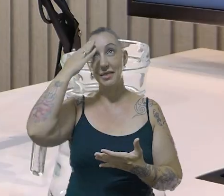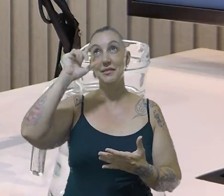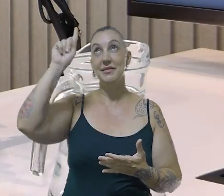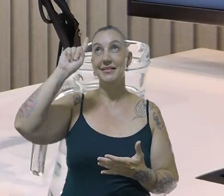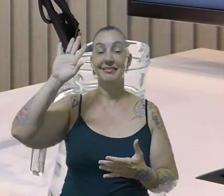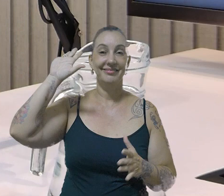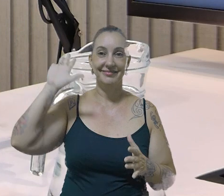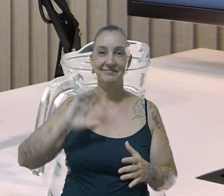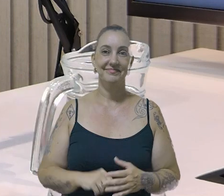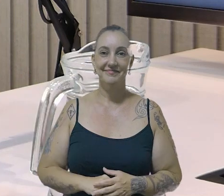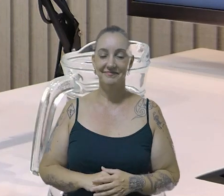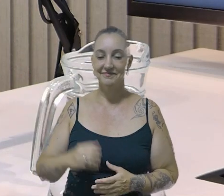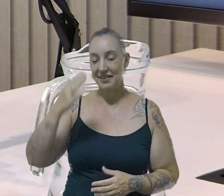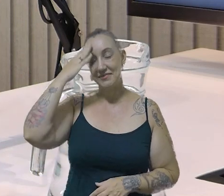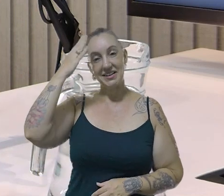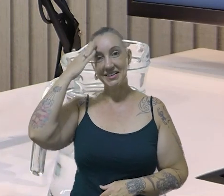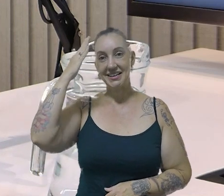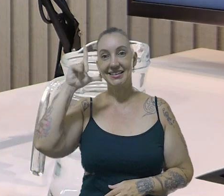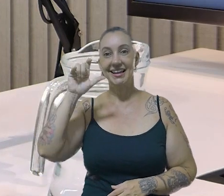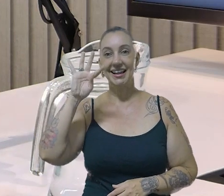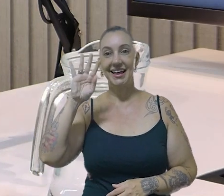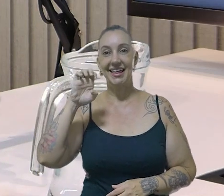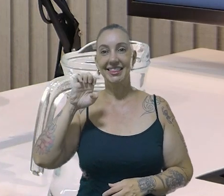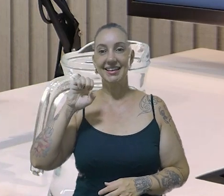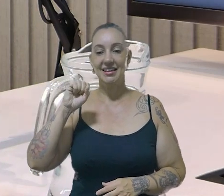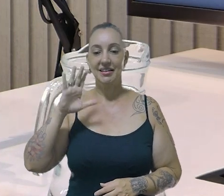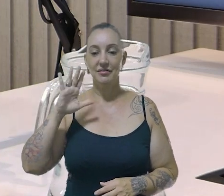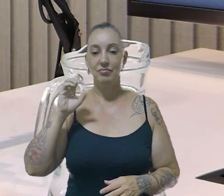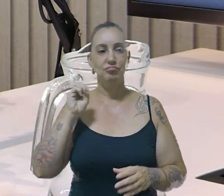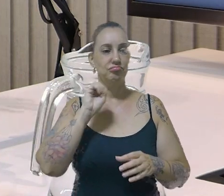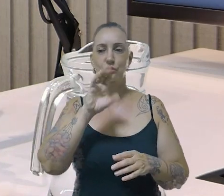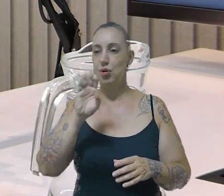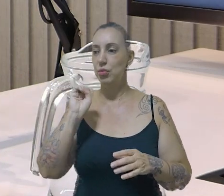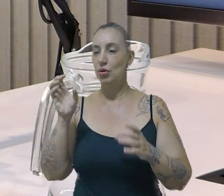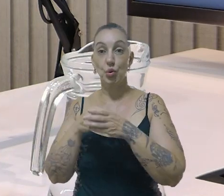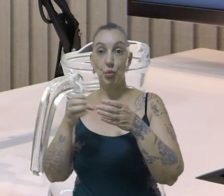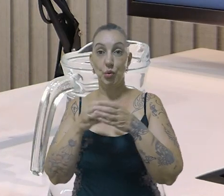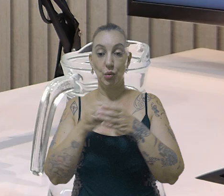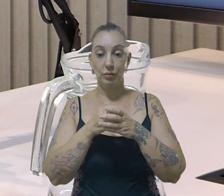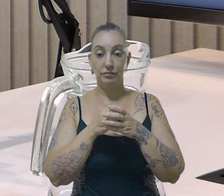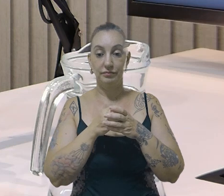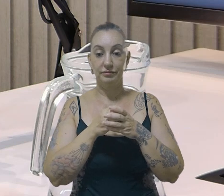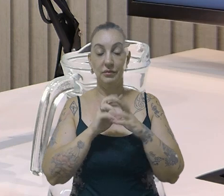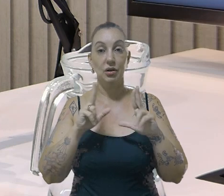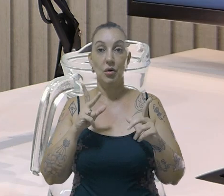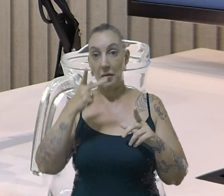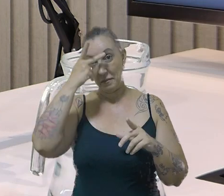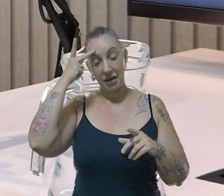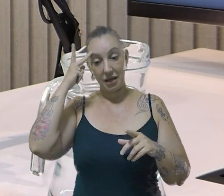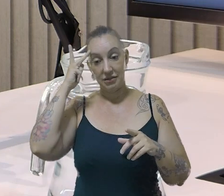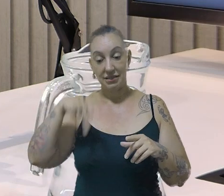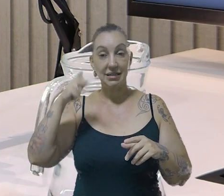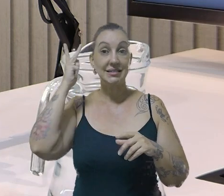universo Obrigada Leilane porque ela falou que meio que jogou em vários grupos assim de WhatsApp porque ela não é uma artista de São Paulo